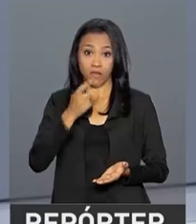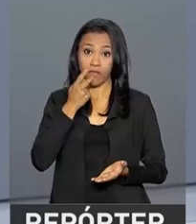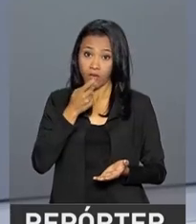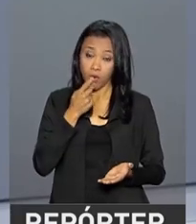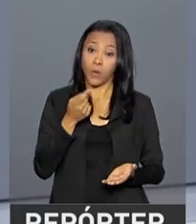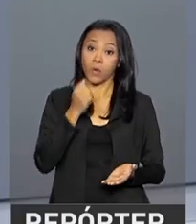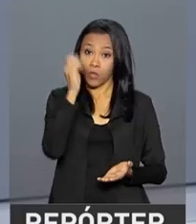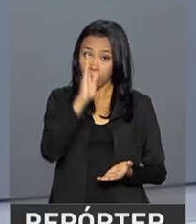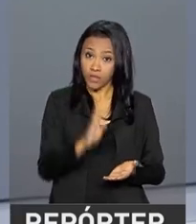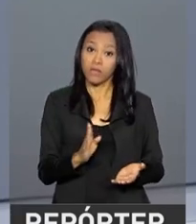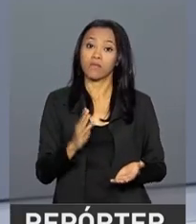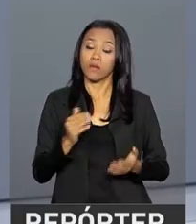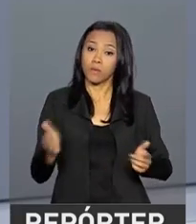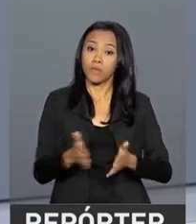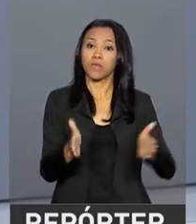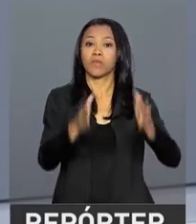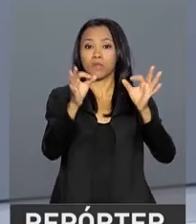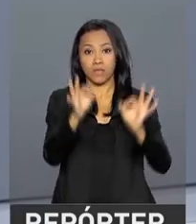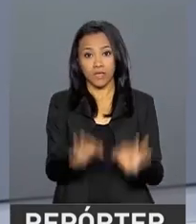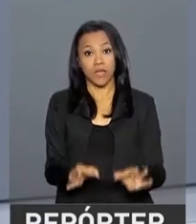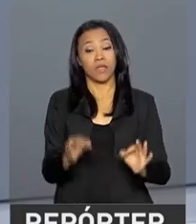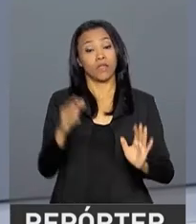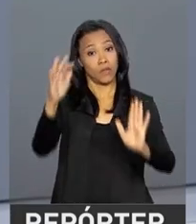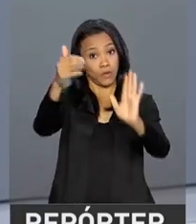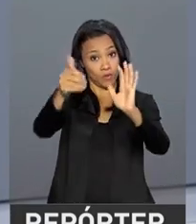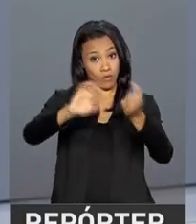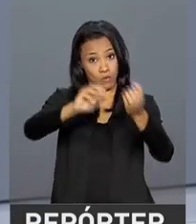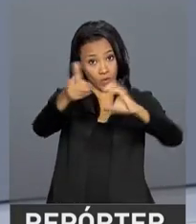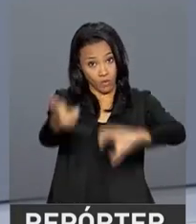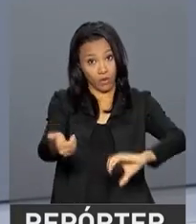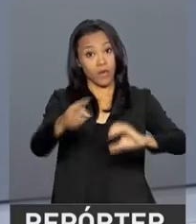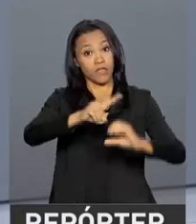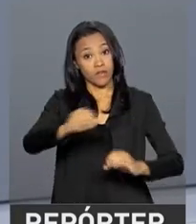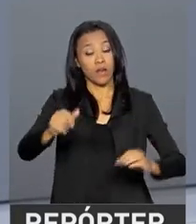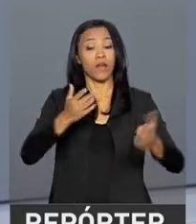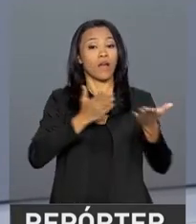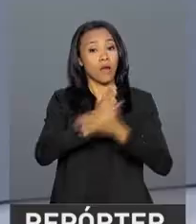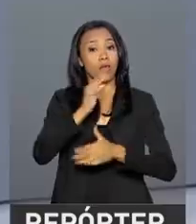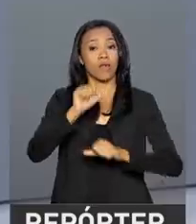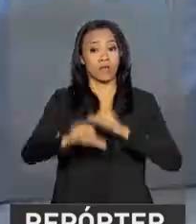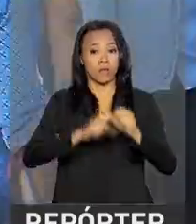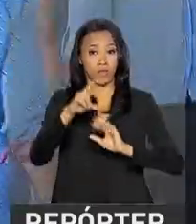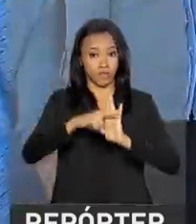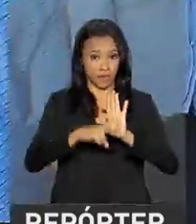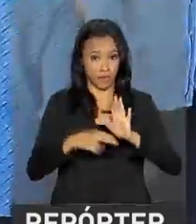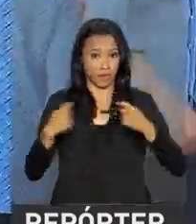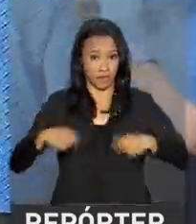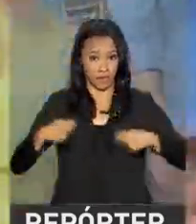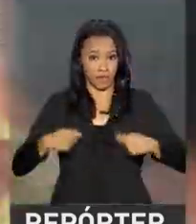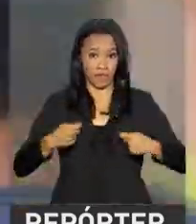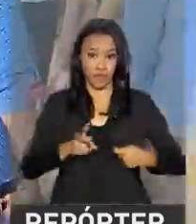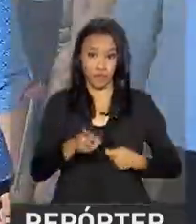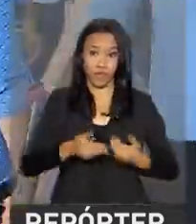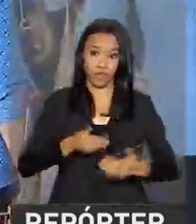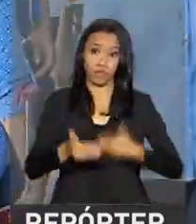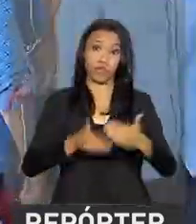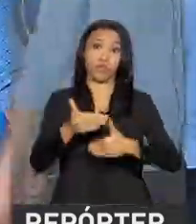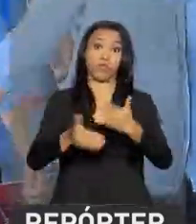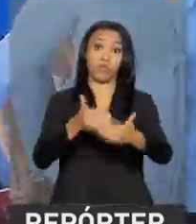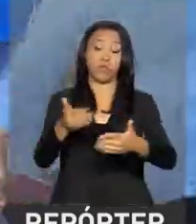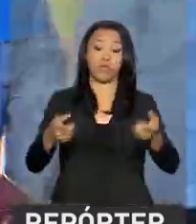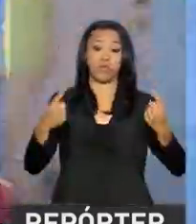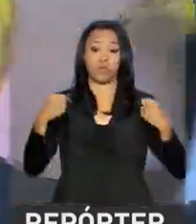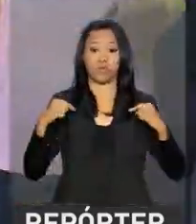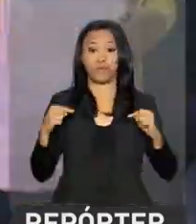que o congresso nacional deve aprovar as reformas necessárias para manter o crescimento a agência internacional de